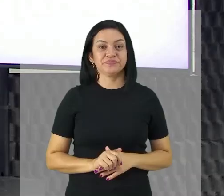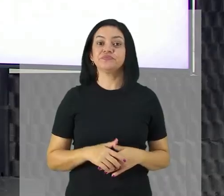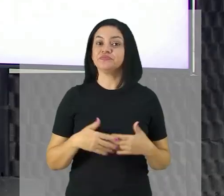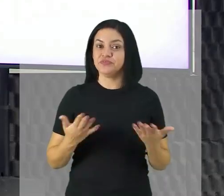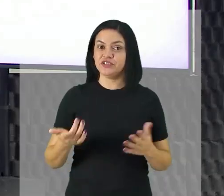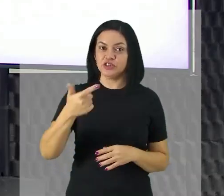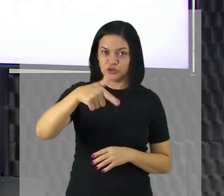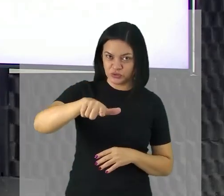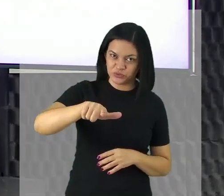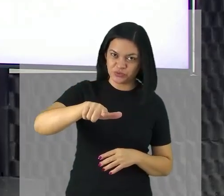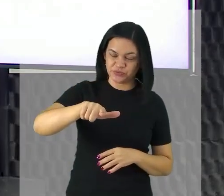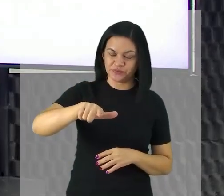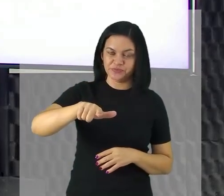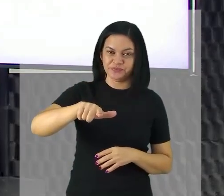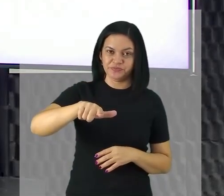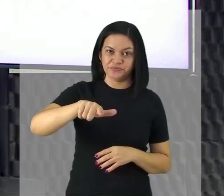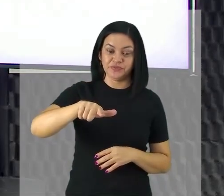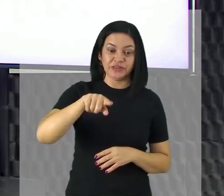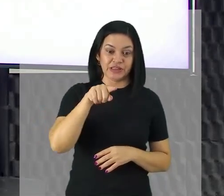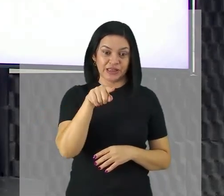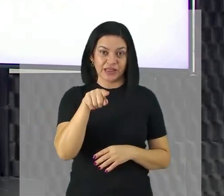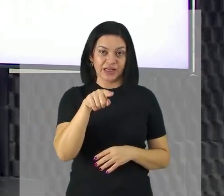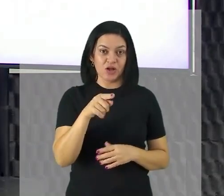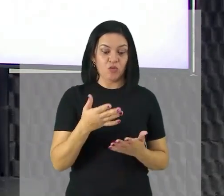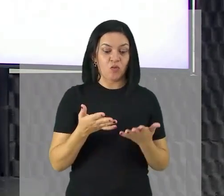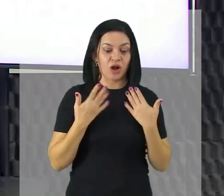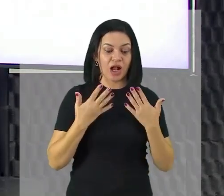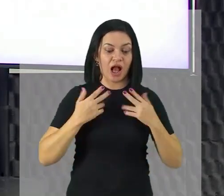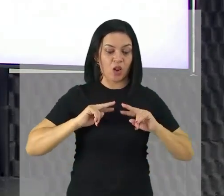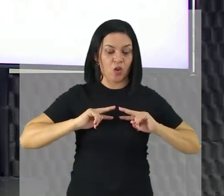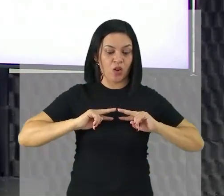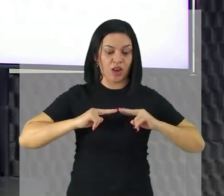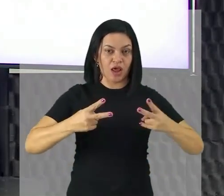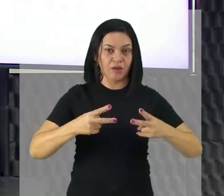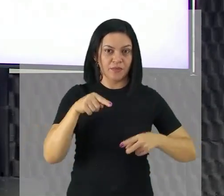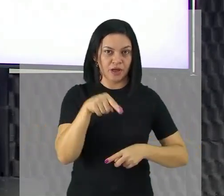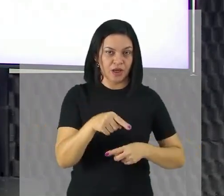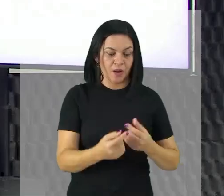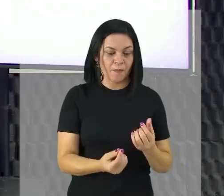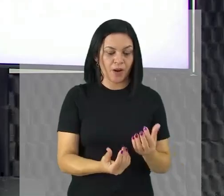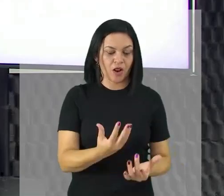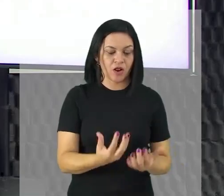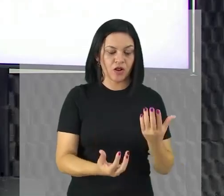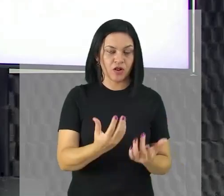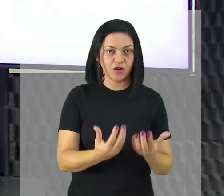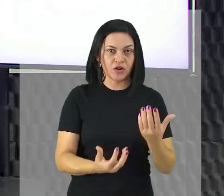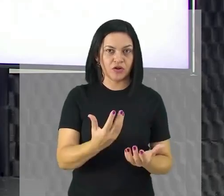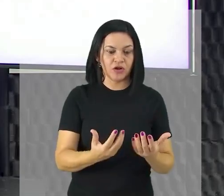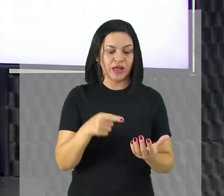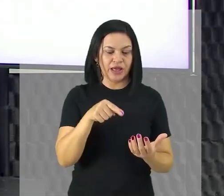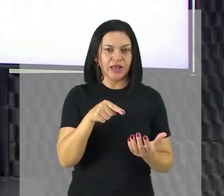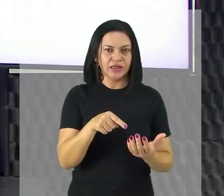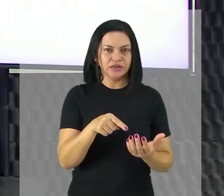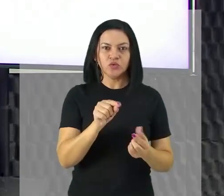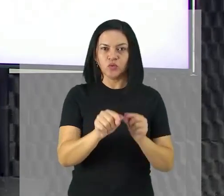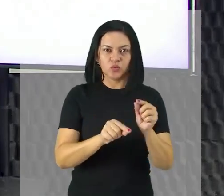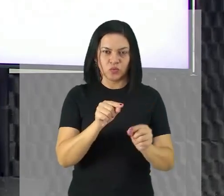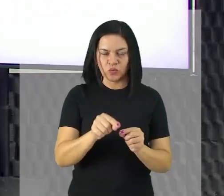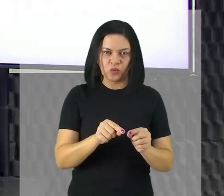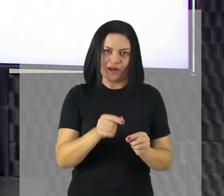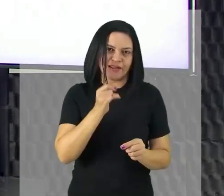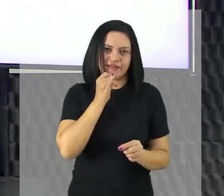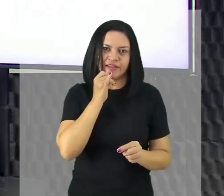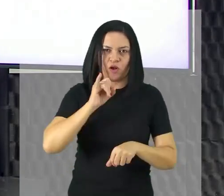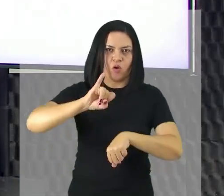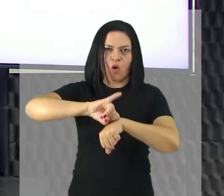Então, de novo, ó. Calor liberado pela queima é fornecido, esse calor que botou